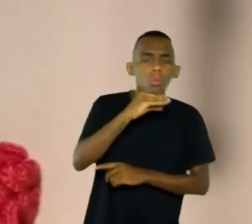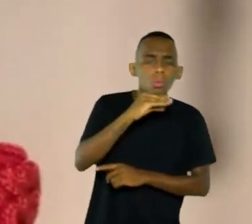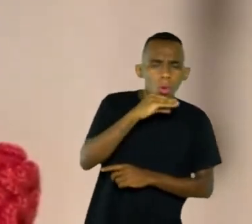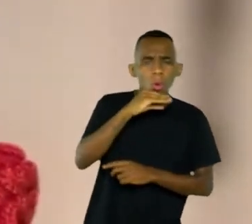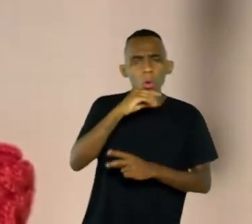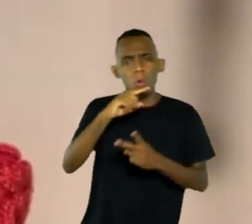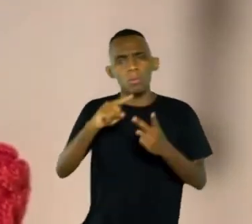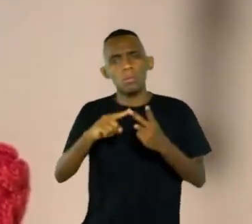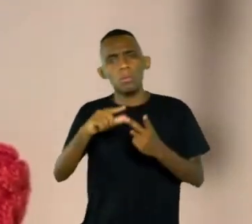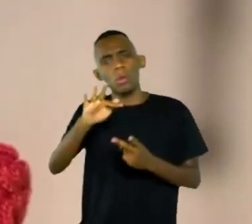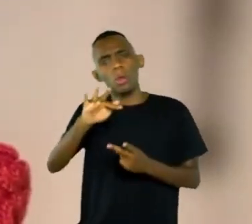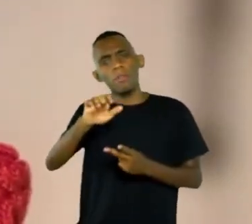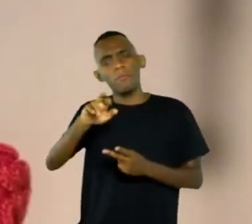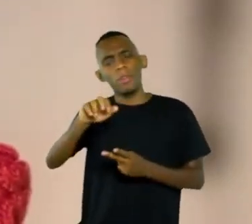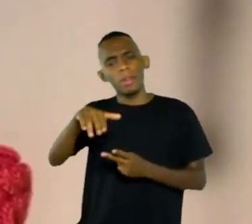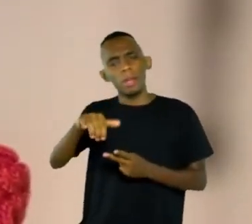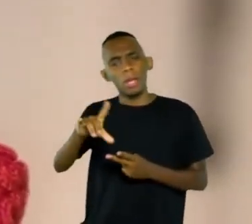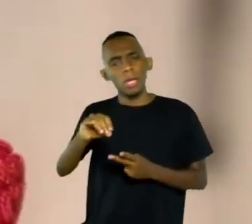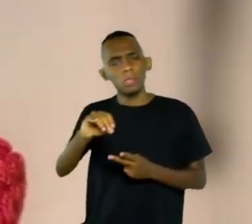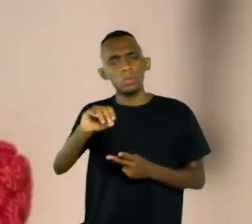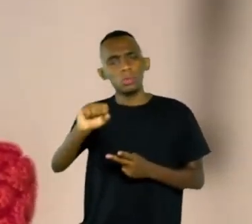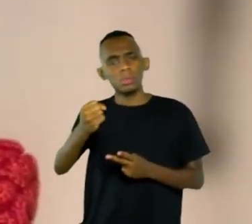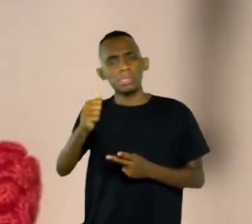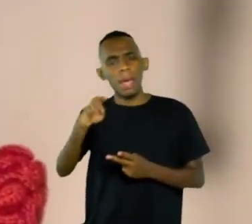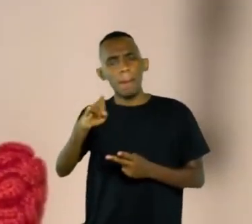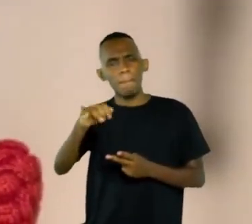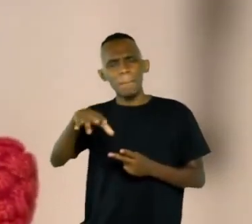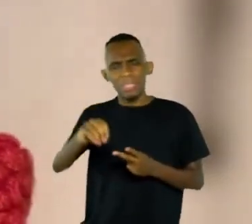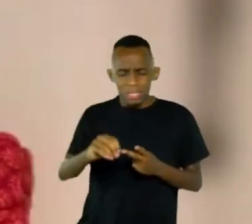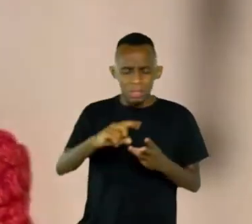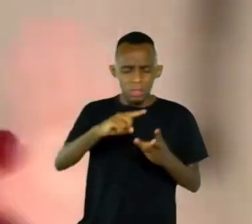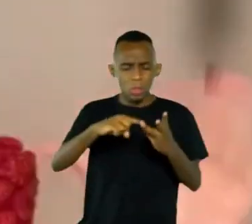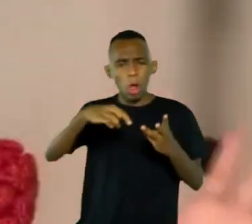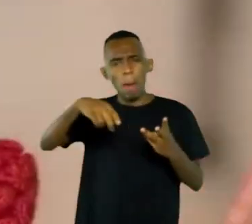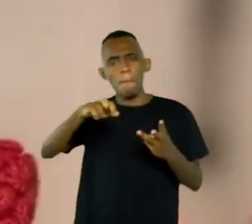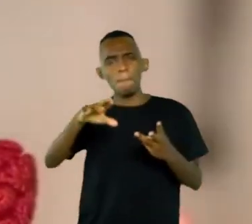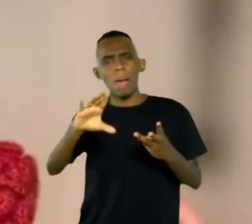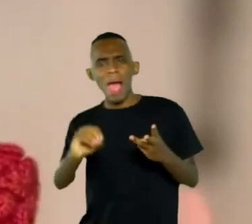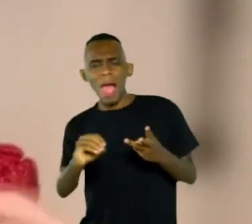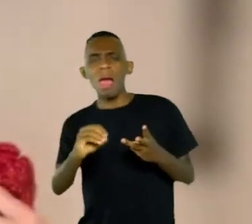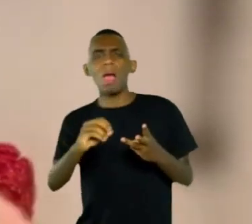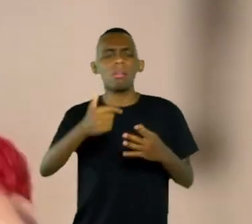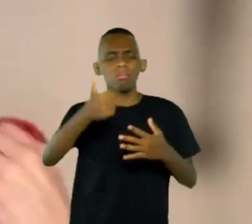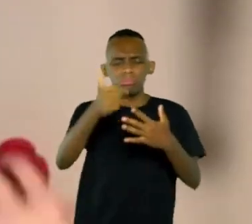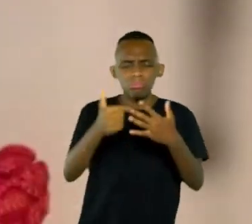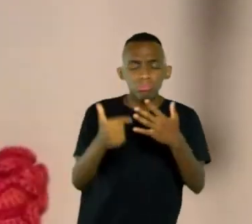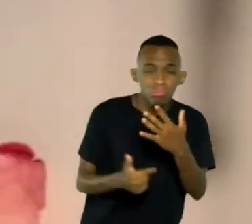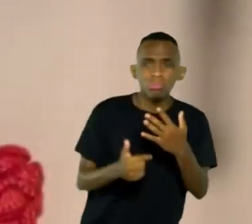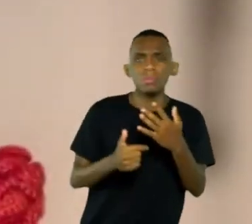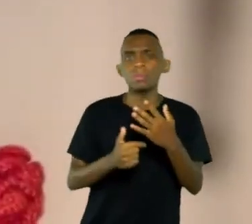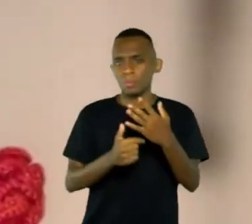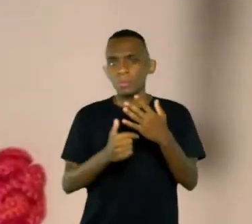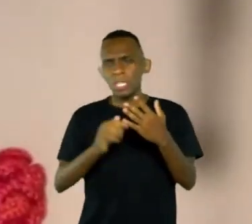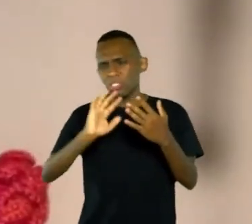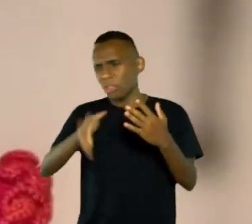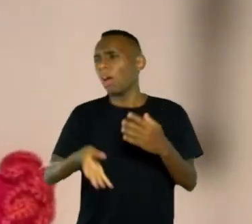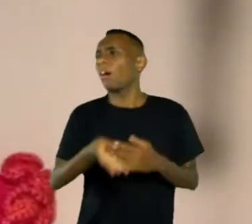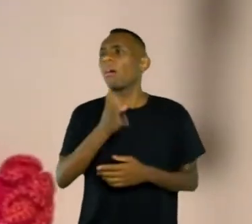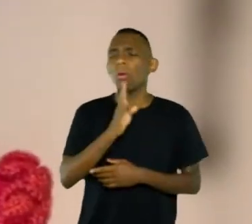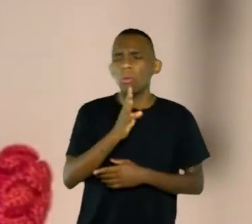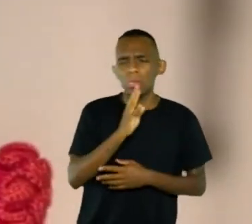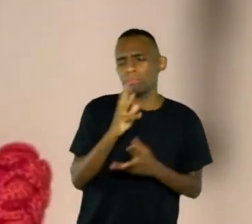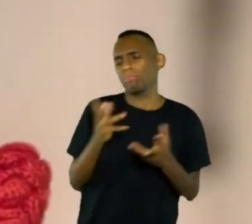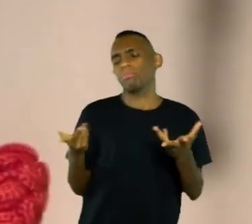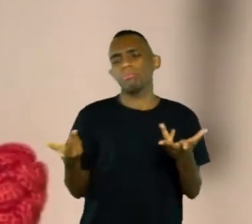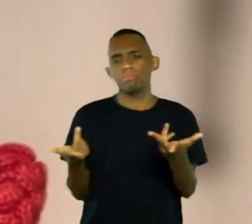Mário Quintana, né? Nada extraordinário, muito fora do universo de livros já maravilhoso com o qual a gente